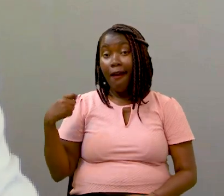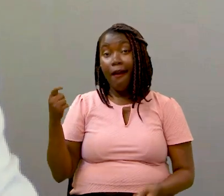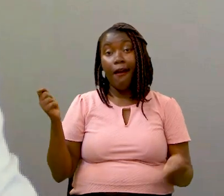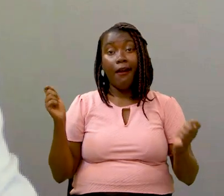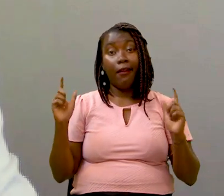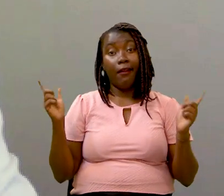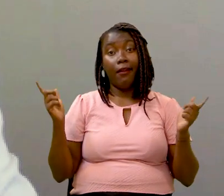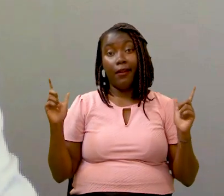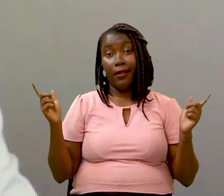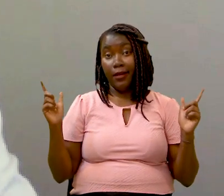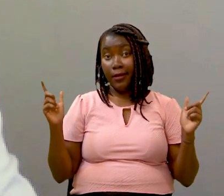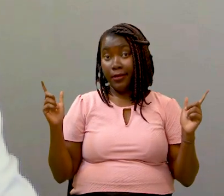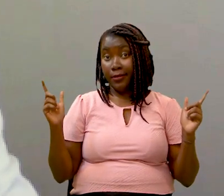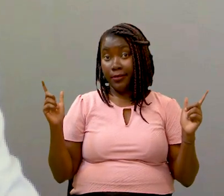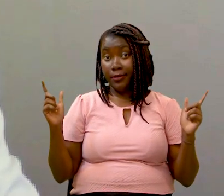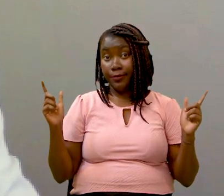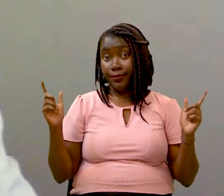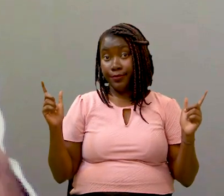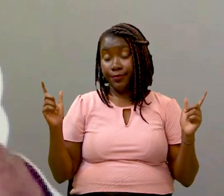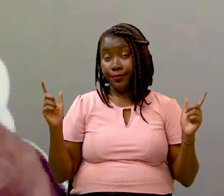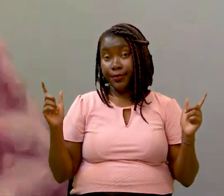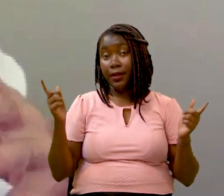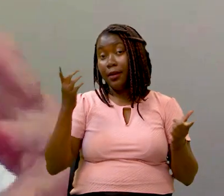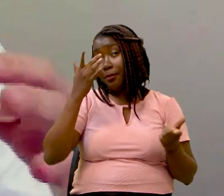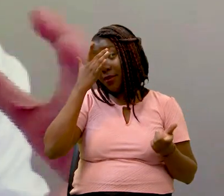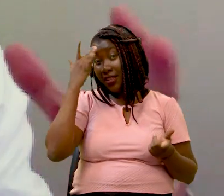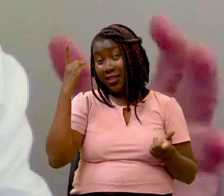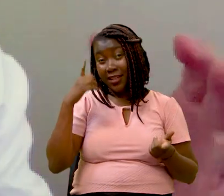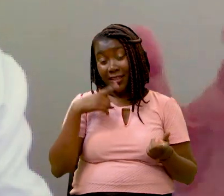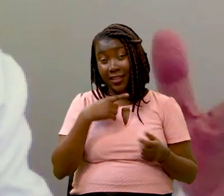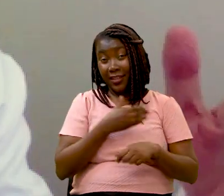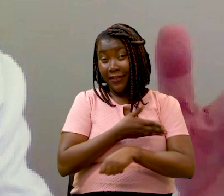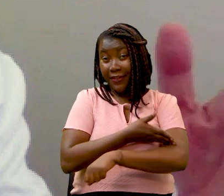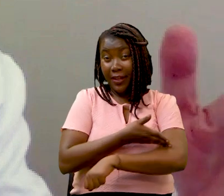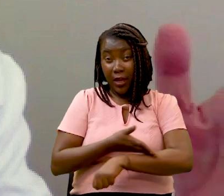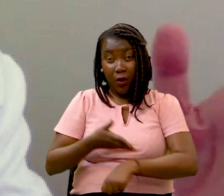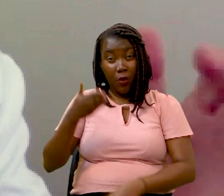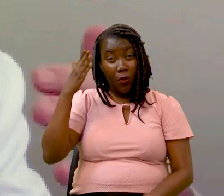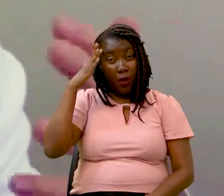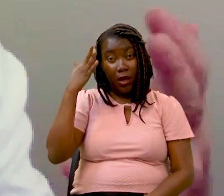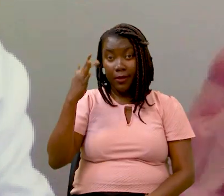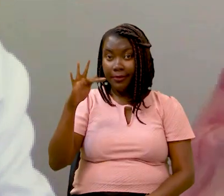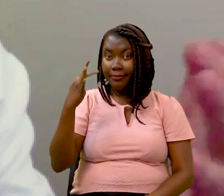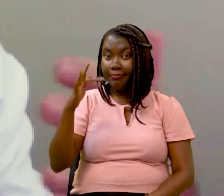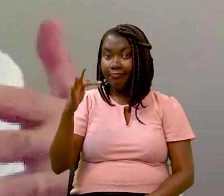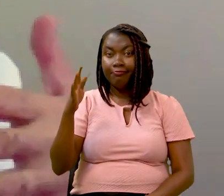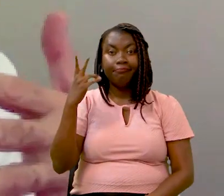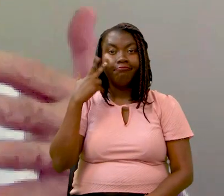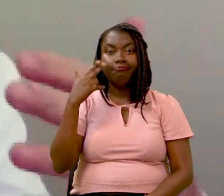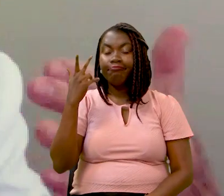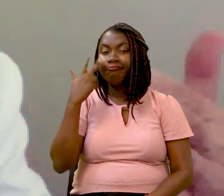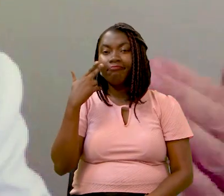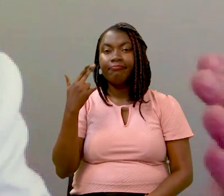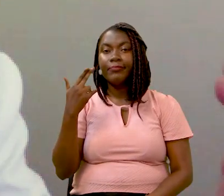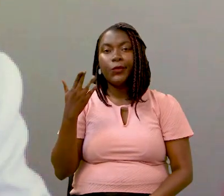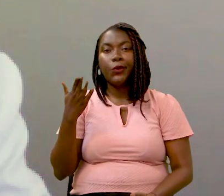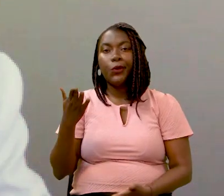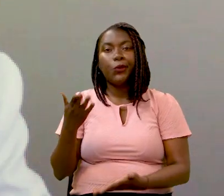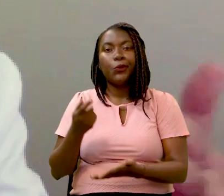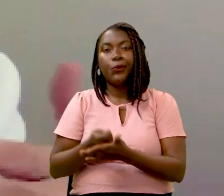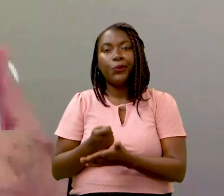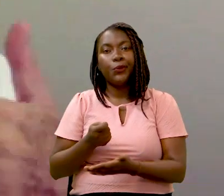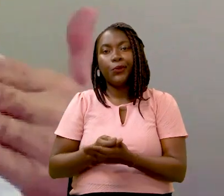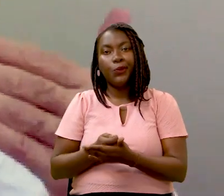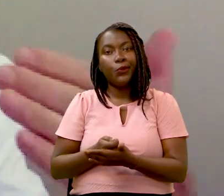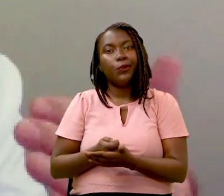um sinal de alerta, não é? Se a pessoa que tem com frequência dor de cabeça, provavelmente aquilo não deve ser uma coisa